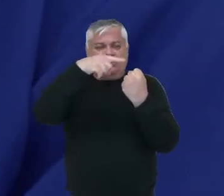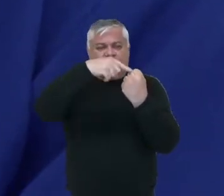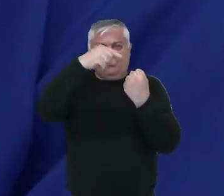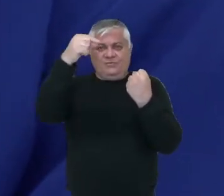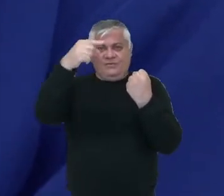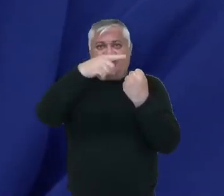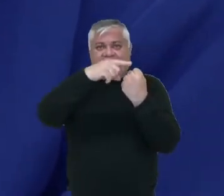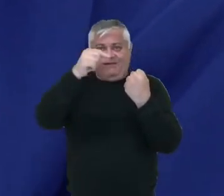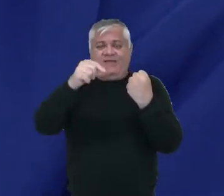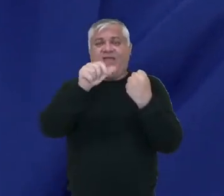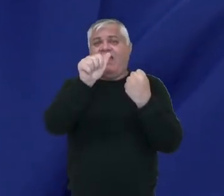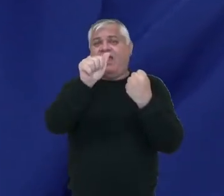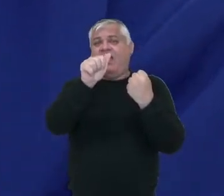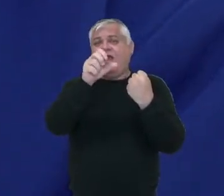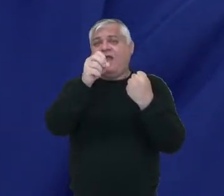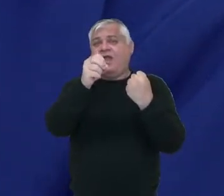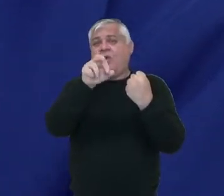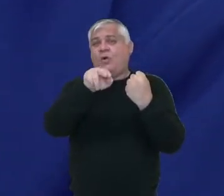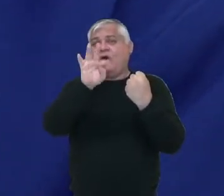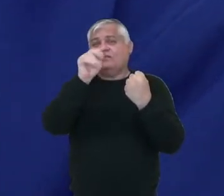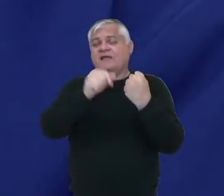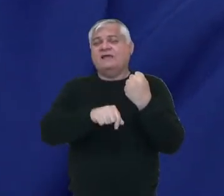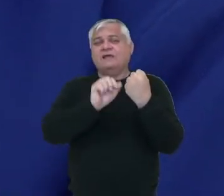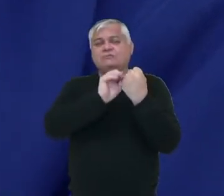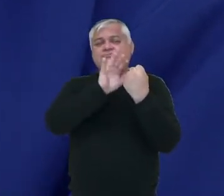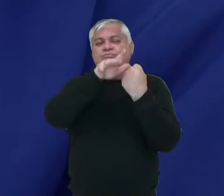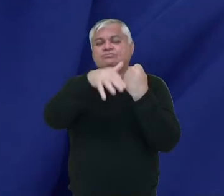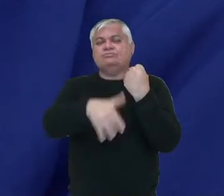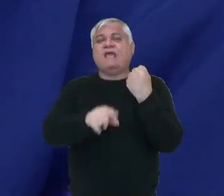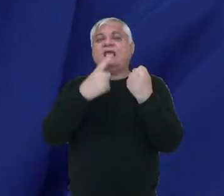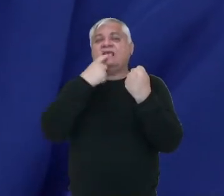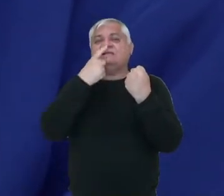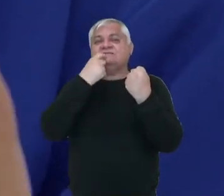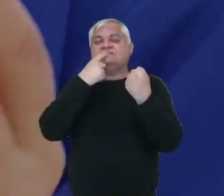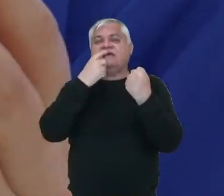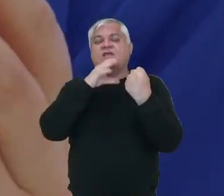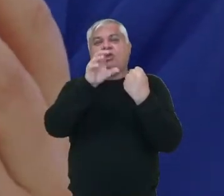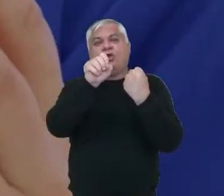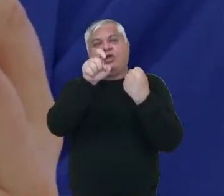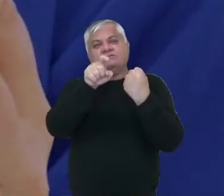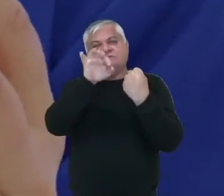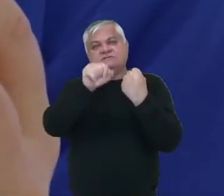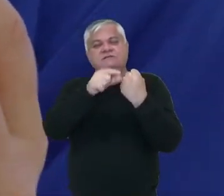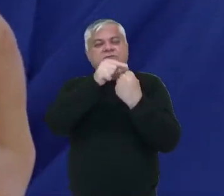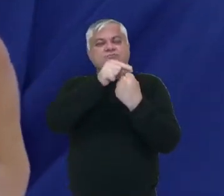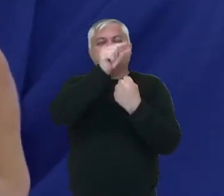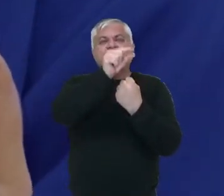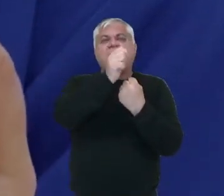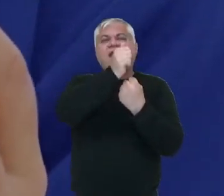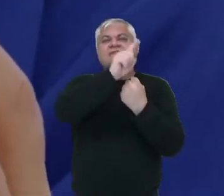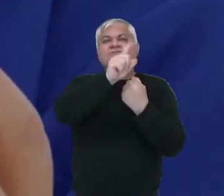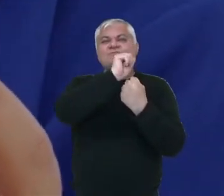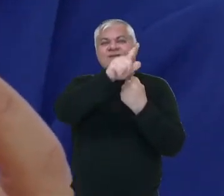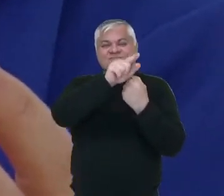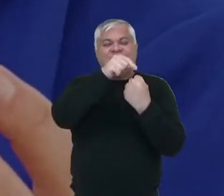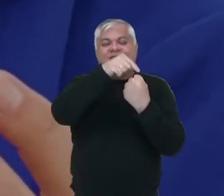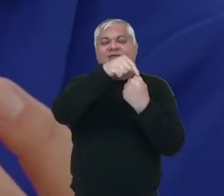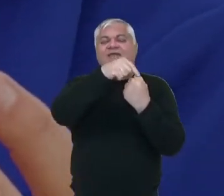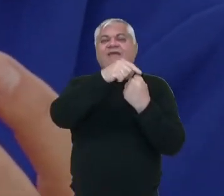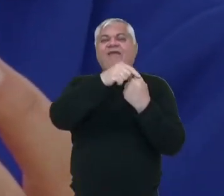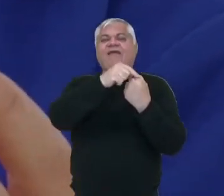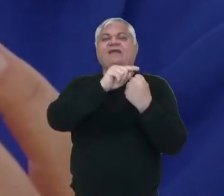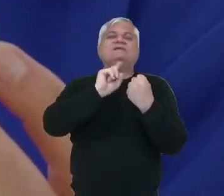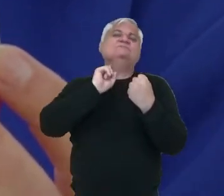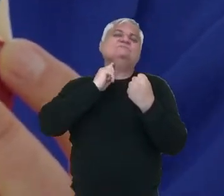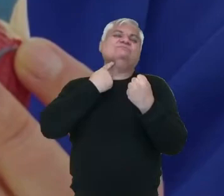artéria aorta, por onde está saindo sangue rico em oxigênio. O que está em azul seria aquele sangue rico